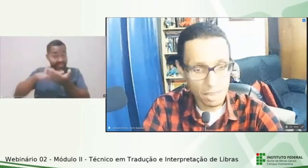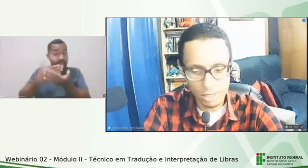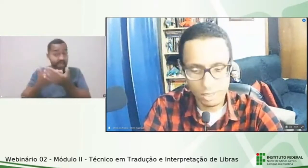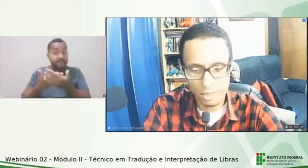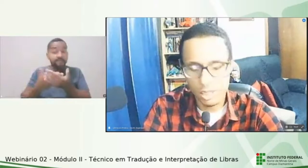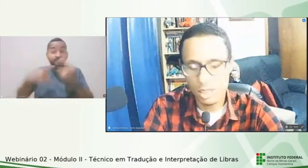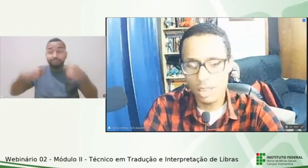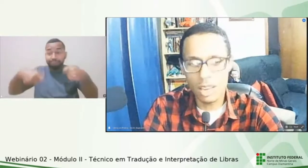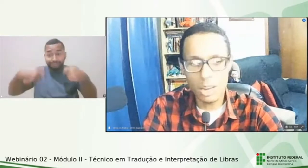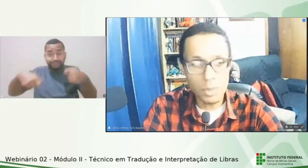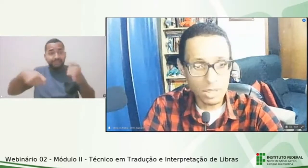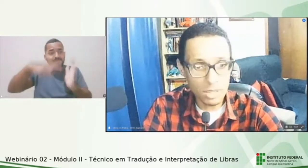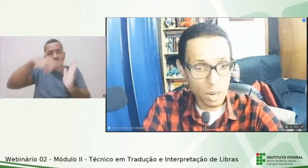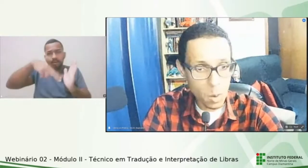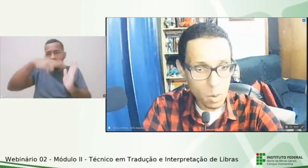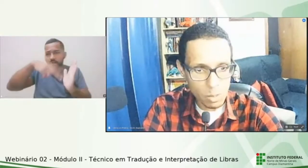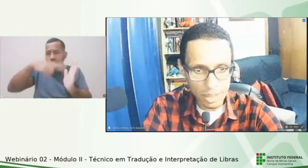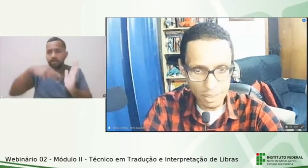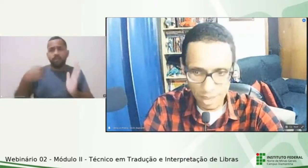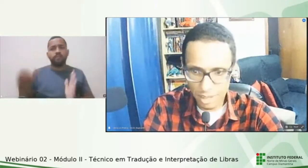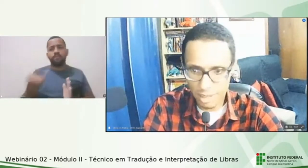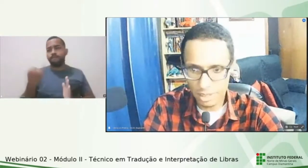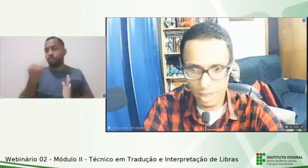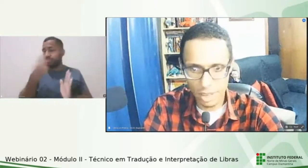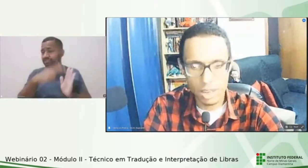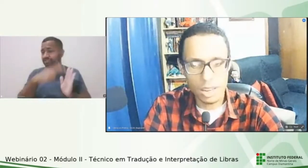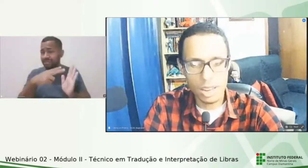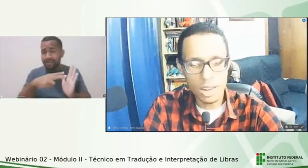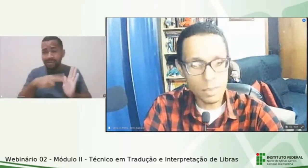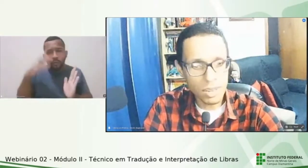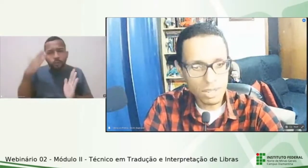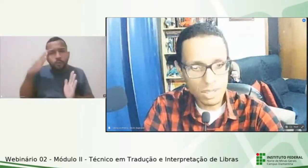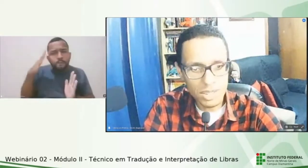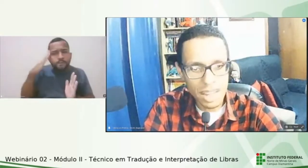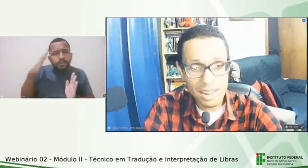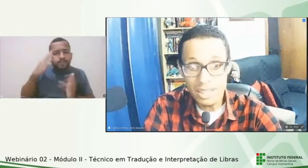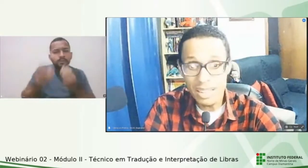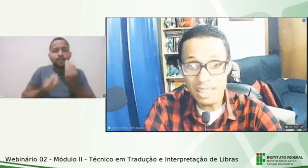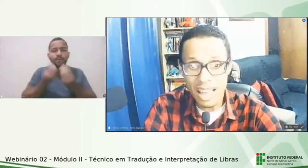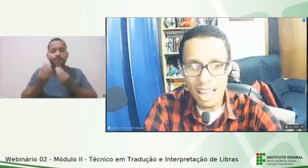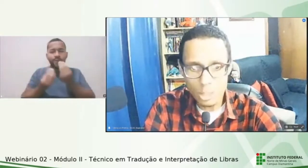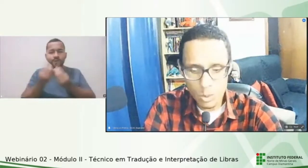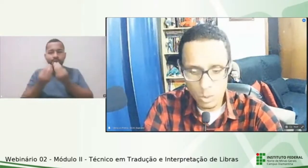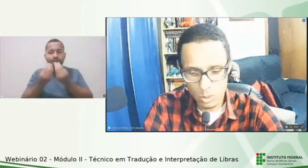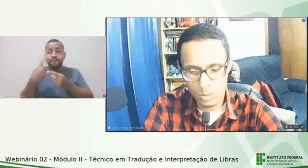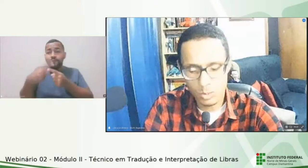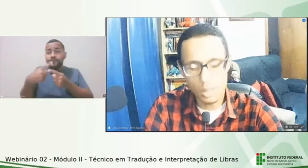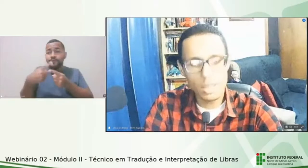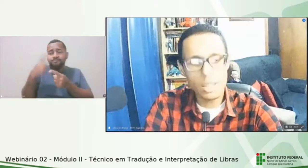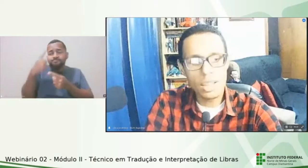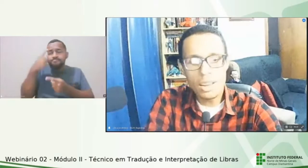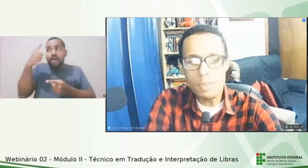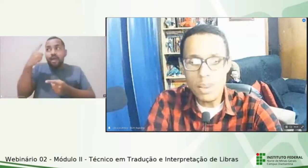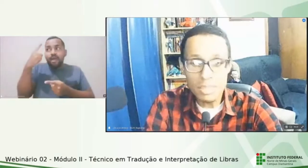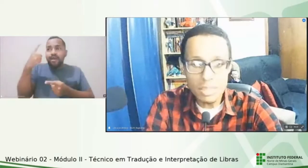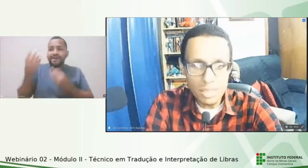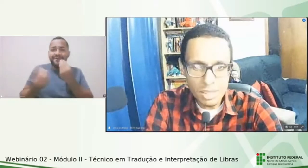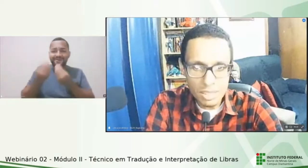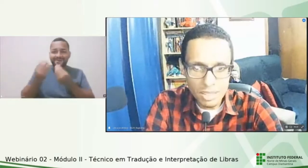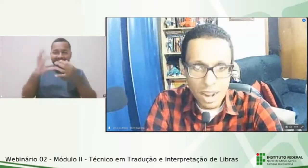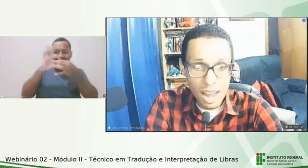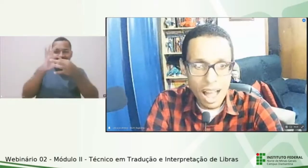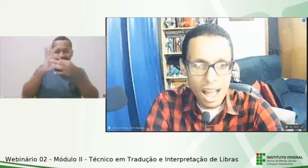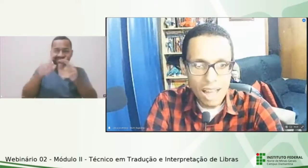ler, ele precisa compreender, ele precisa estar antenado, ele